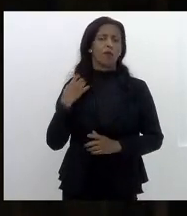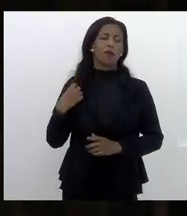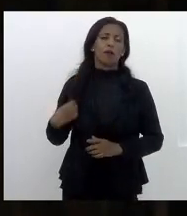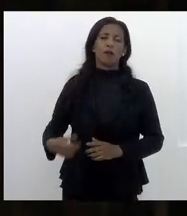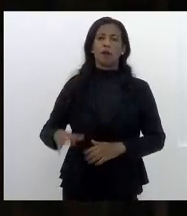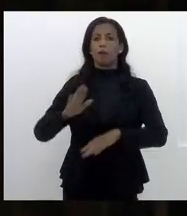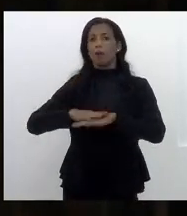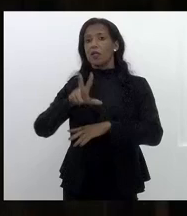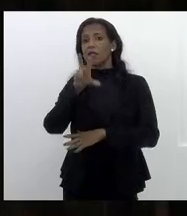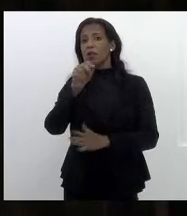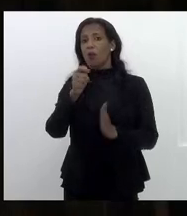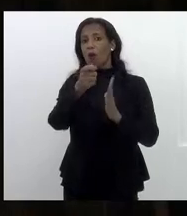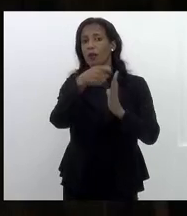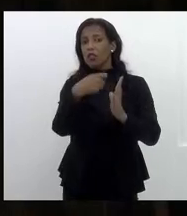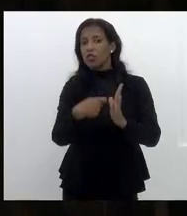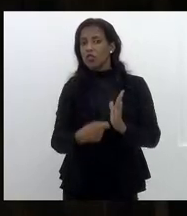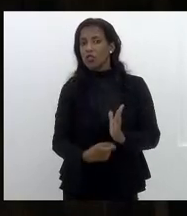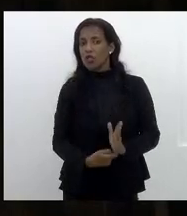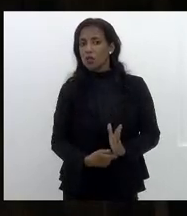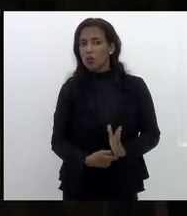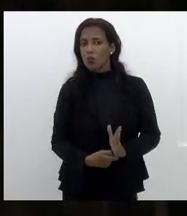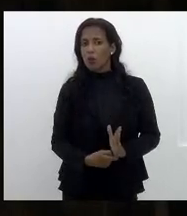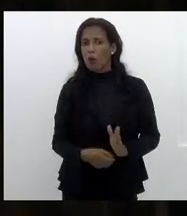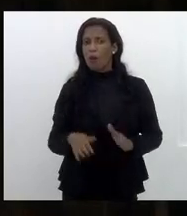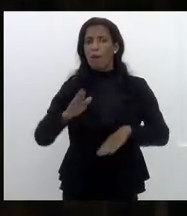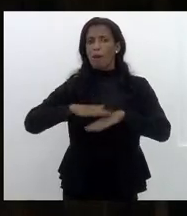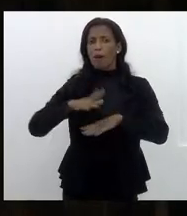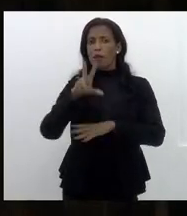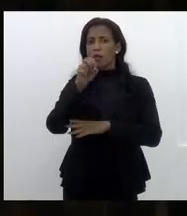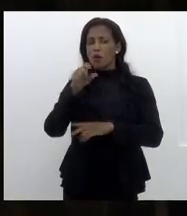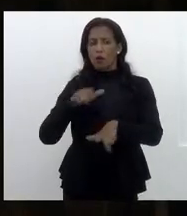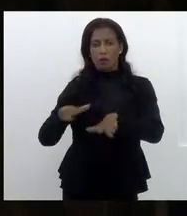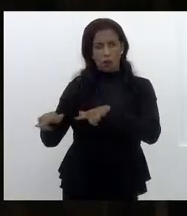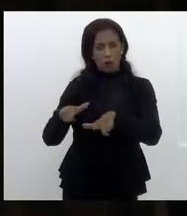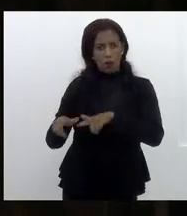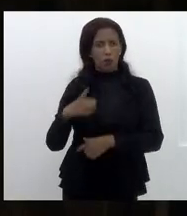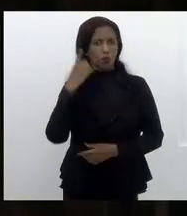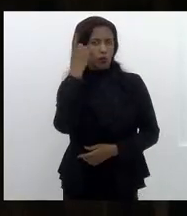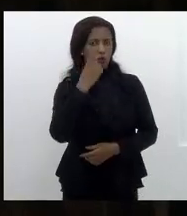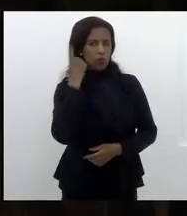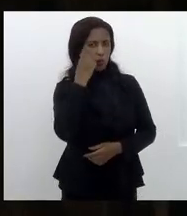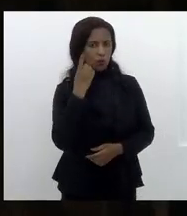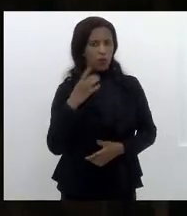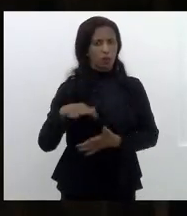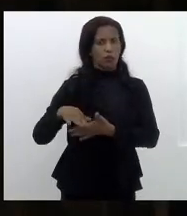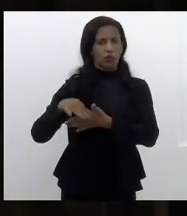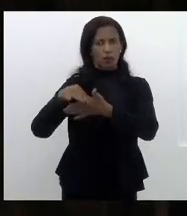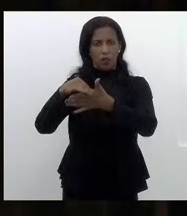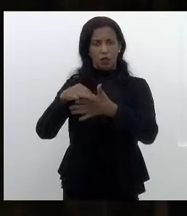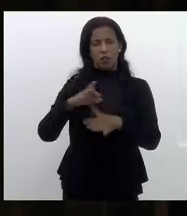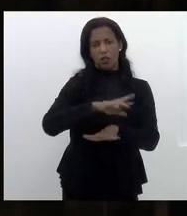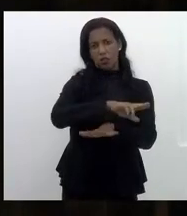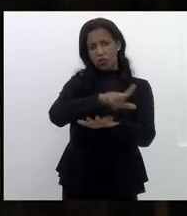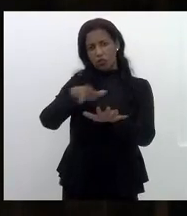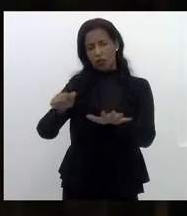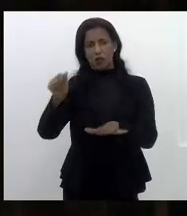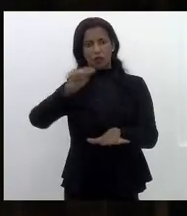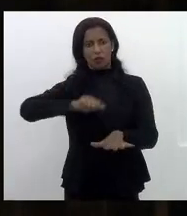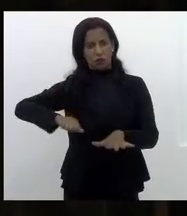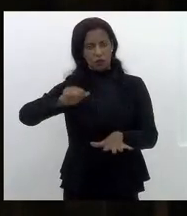de 50 inscritos e 50 servidores deputados representantes de diversas